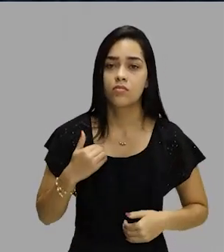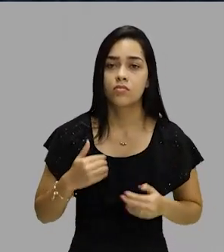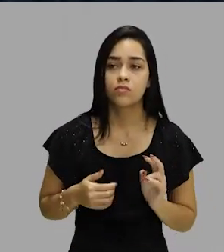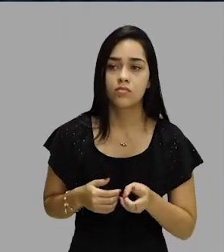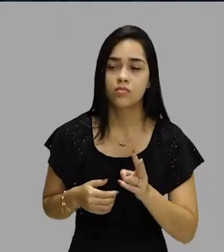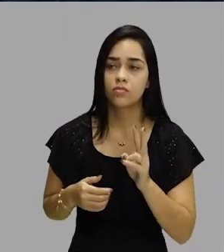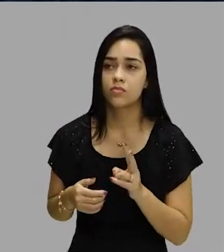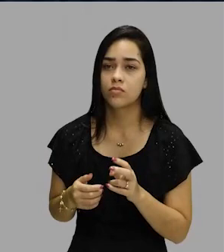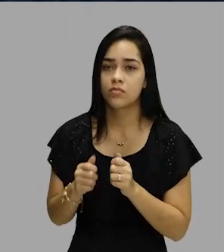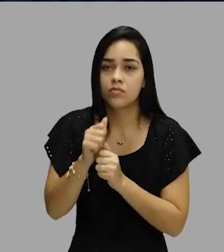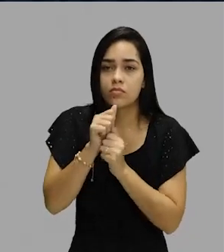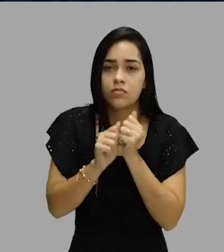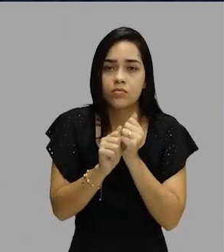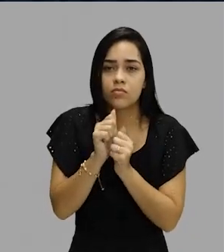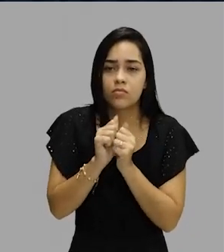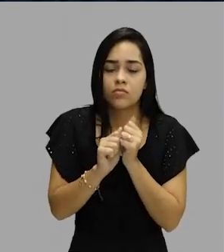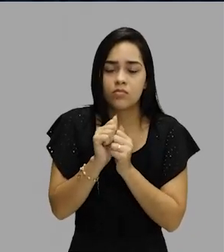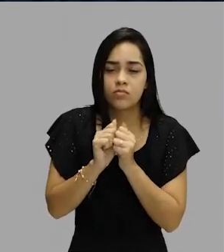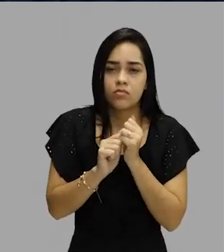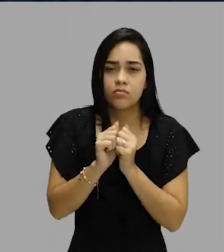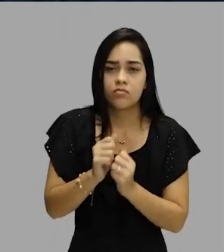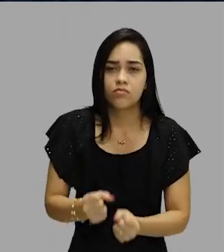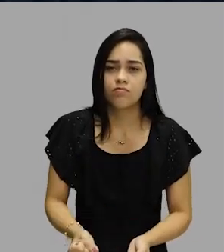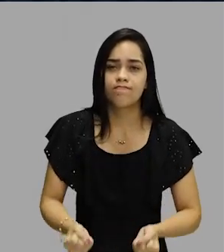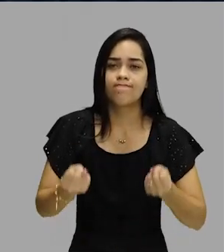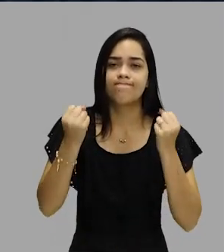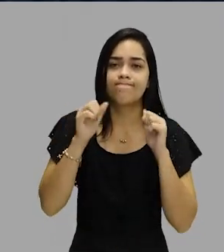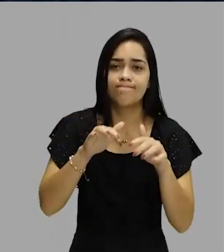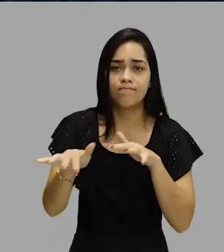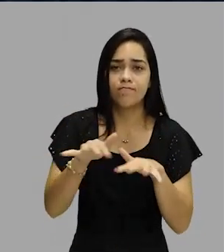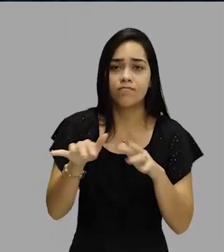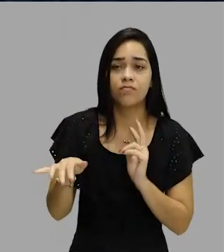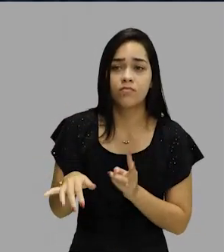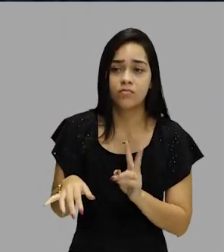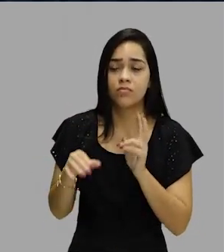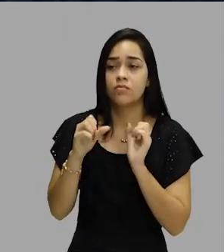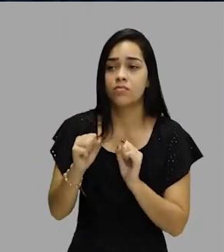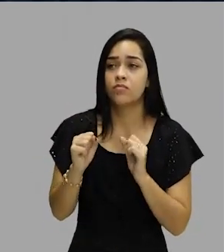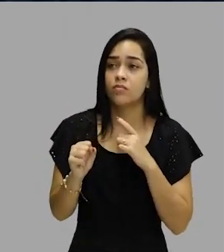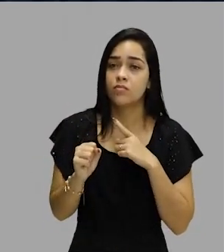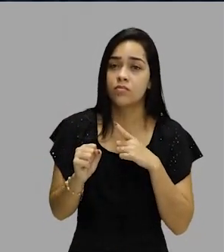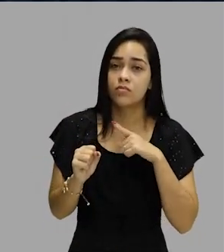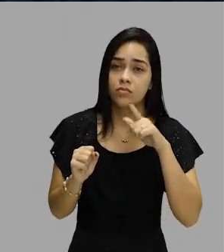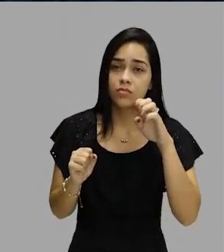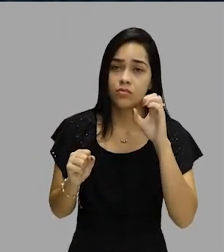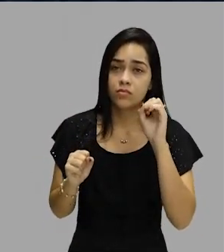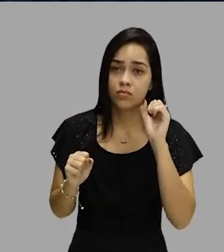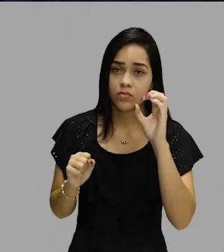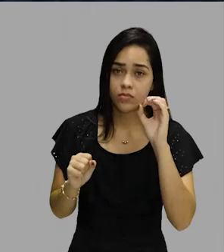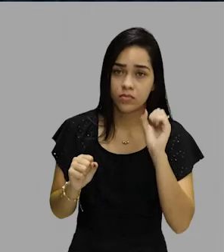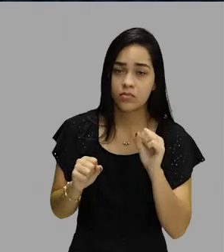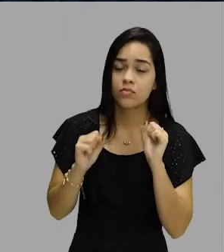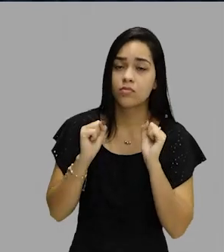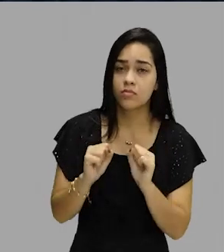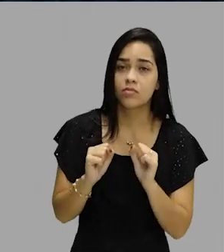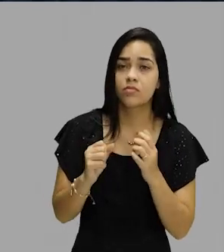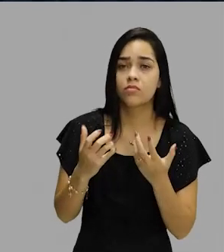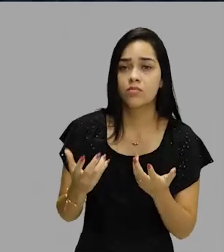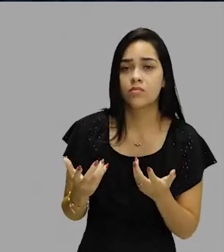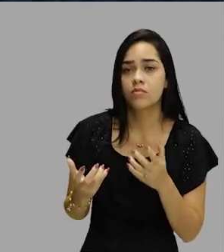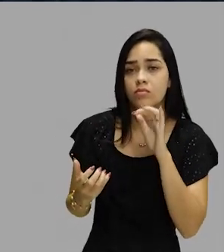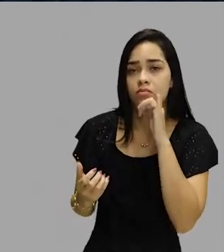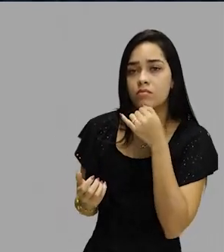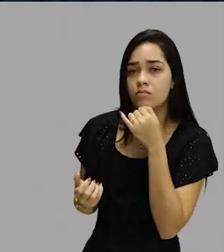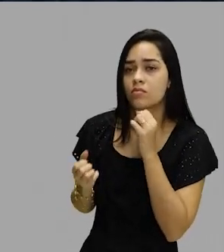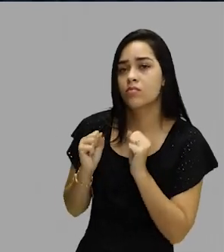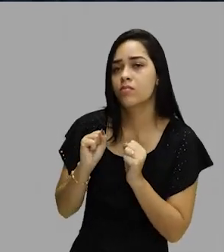constante fricção, né? Constante movimento, isso pode causar lesões. E essas lesões,